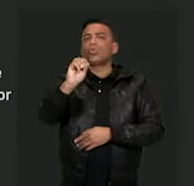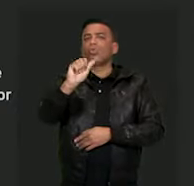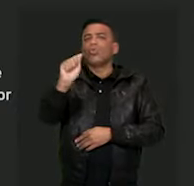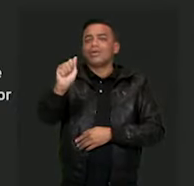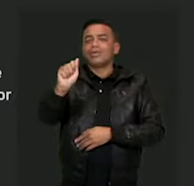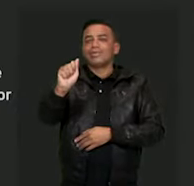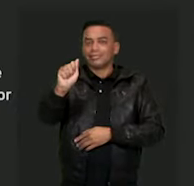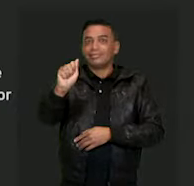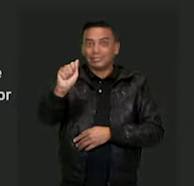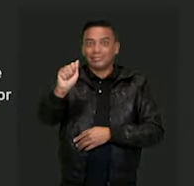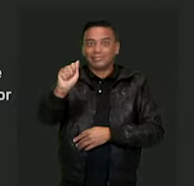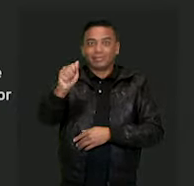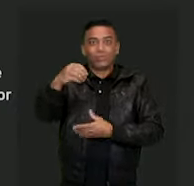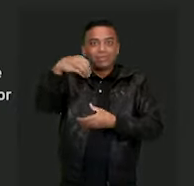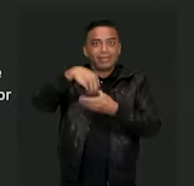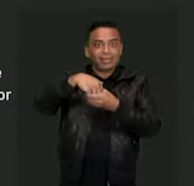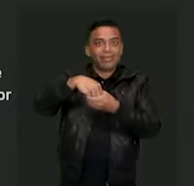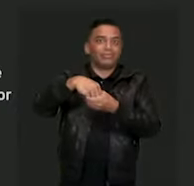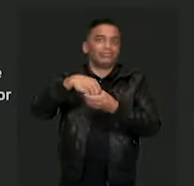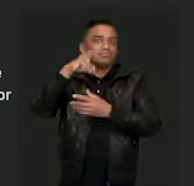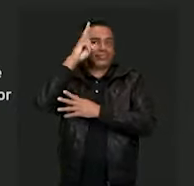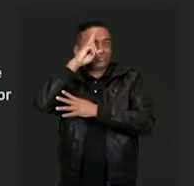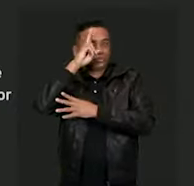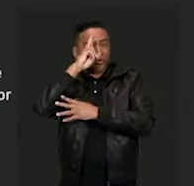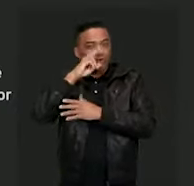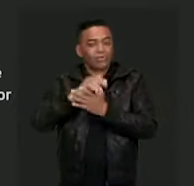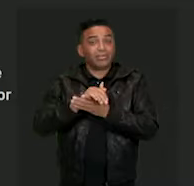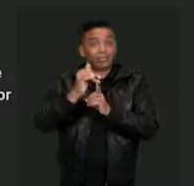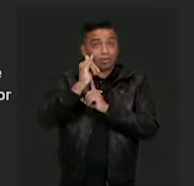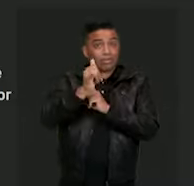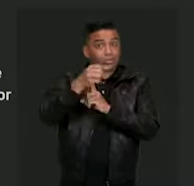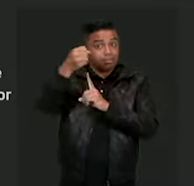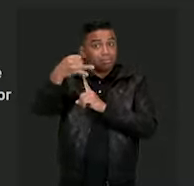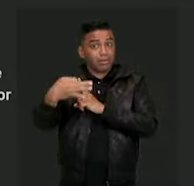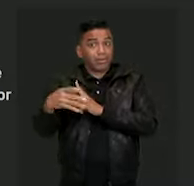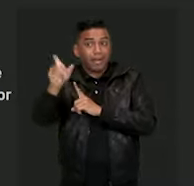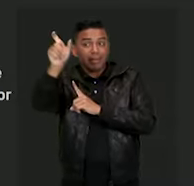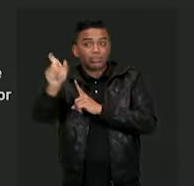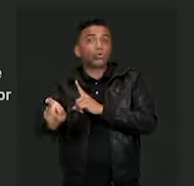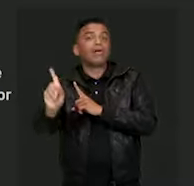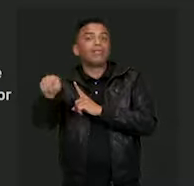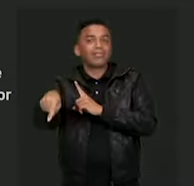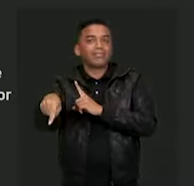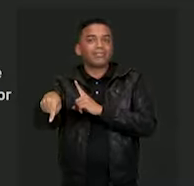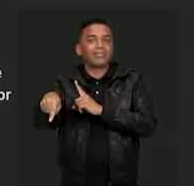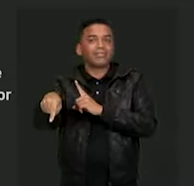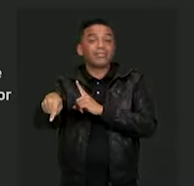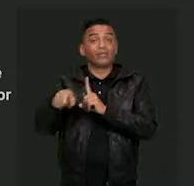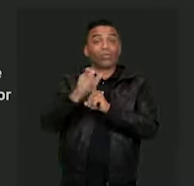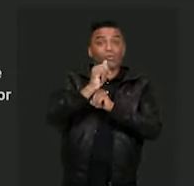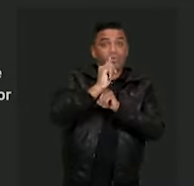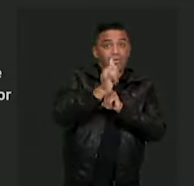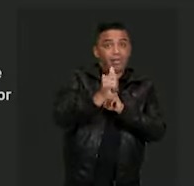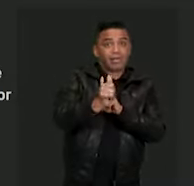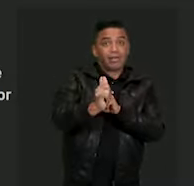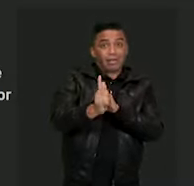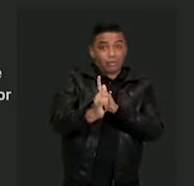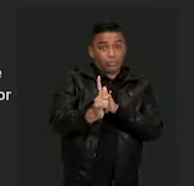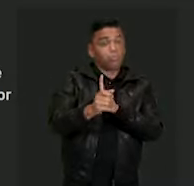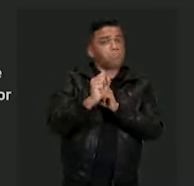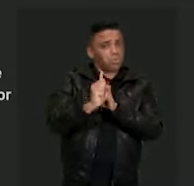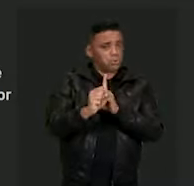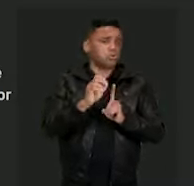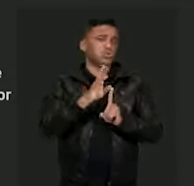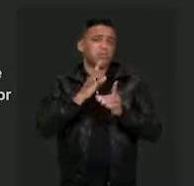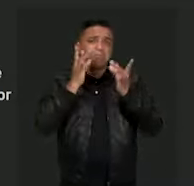pessoa para o narrador. Ele é um outro. O narrador fala dele. Qual que é a posição do narrador? Ele pode só conhecer o que